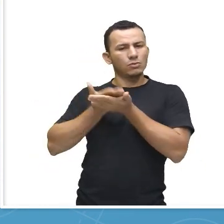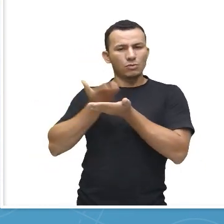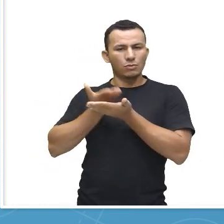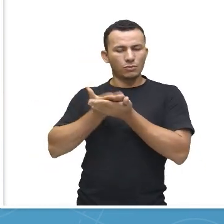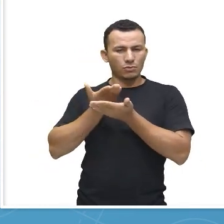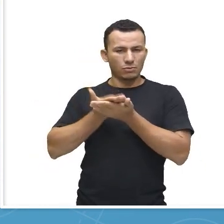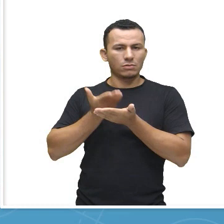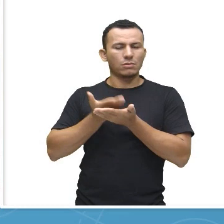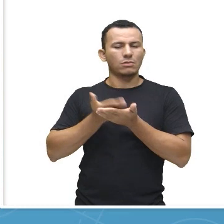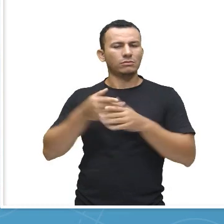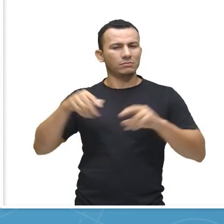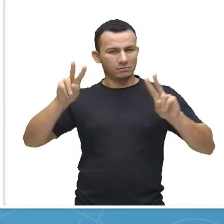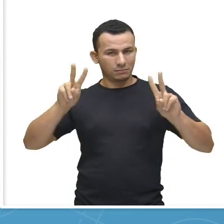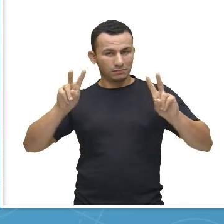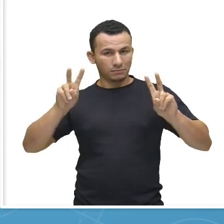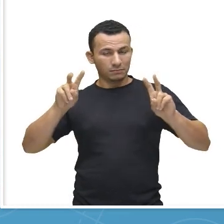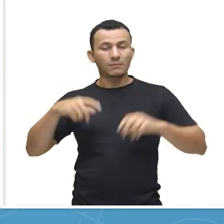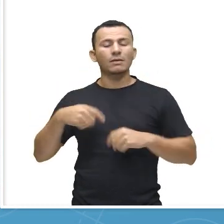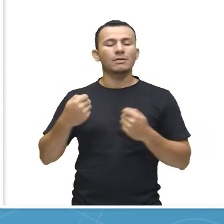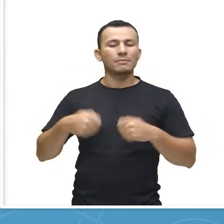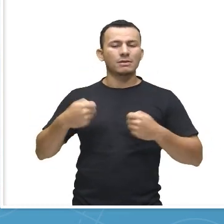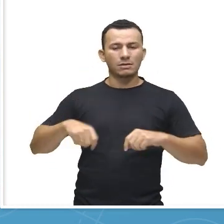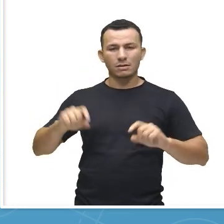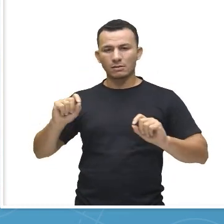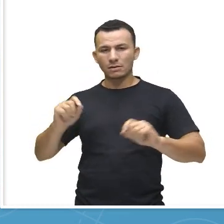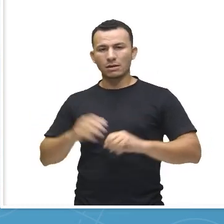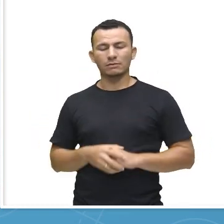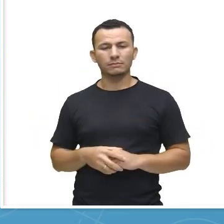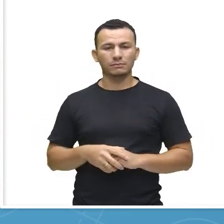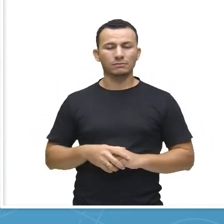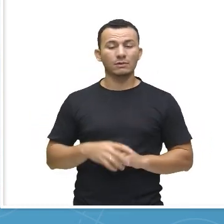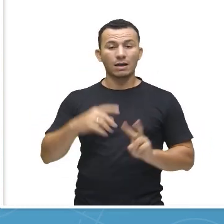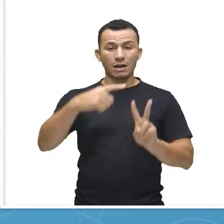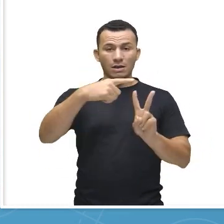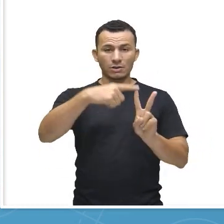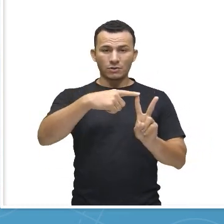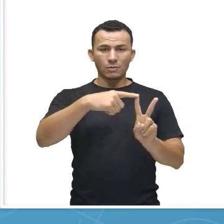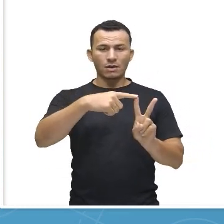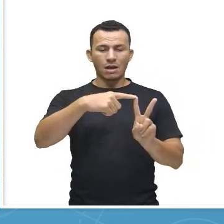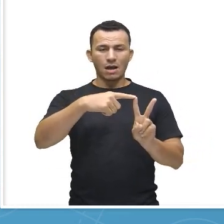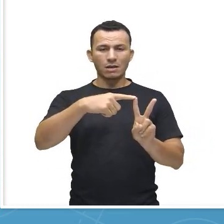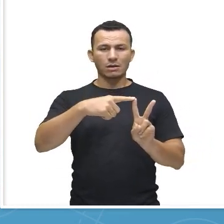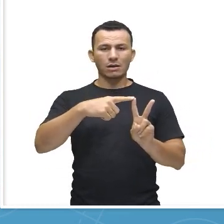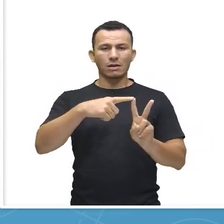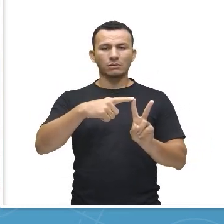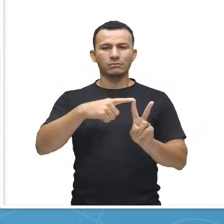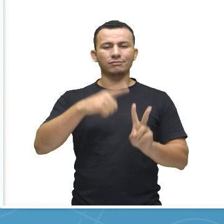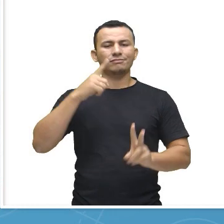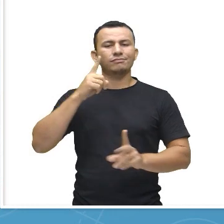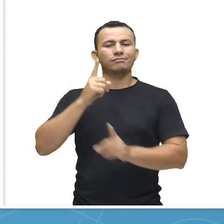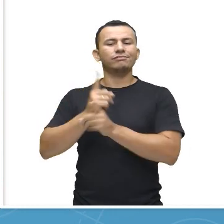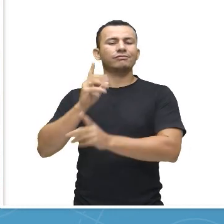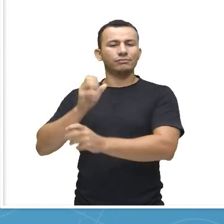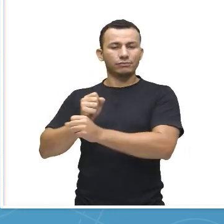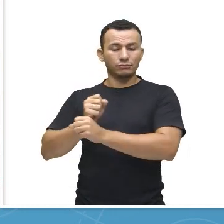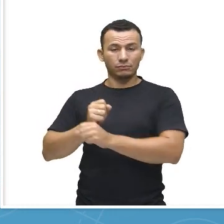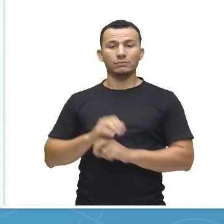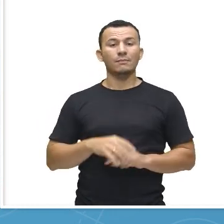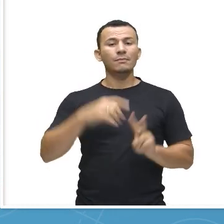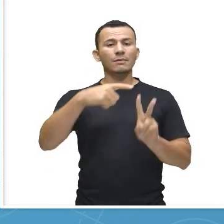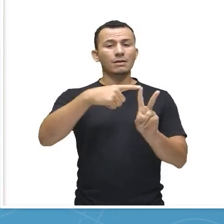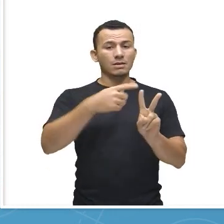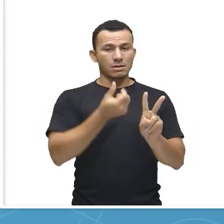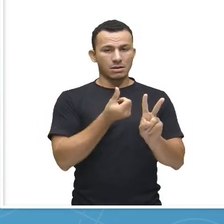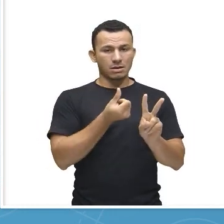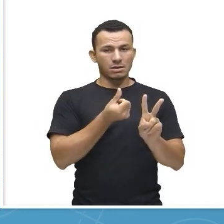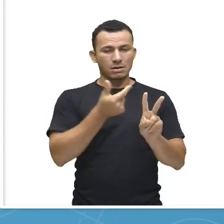nossa última aula, nós temos que extrair a raiz quadrada de 625 e